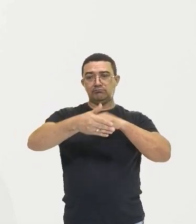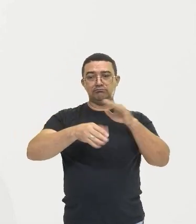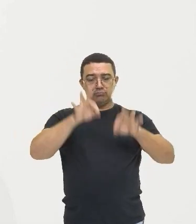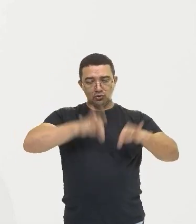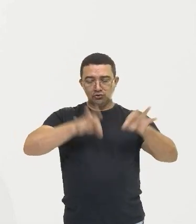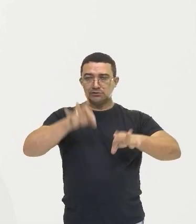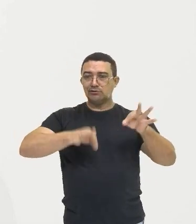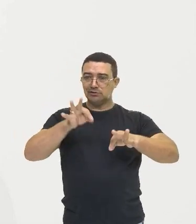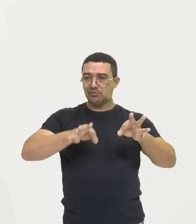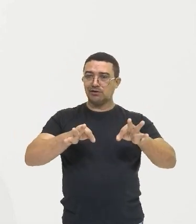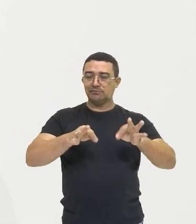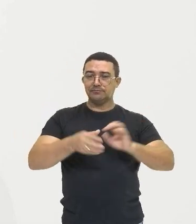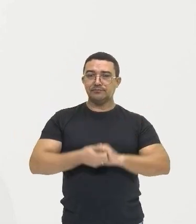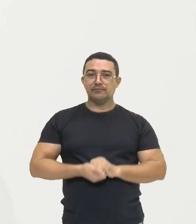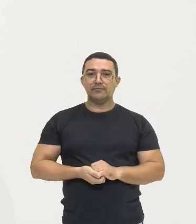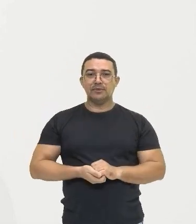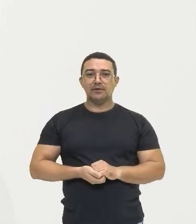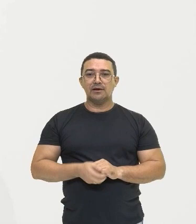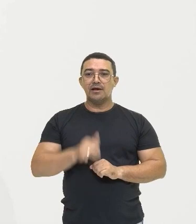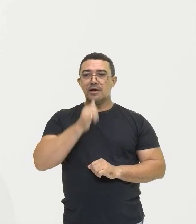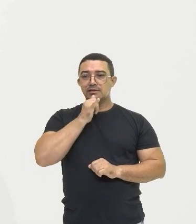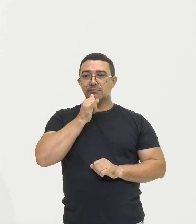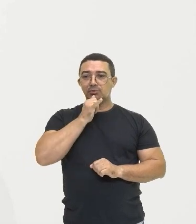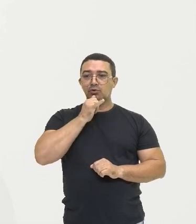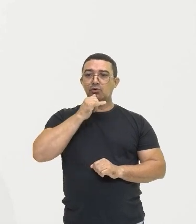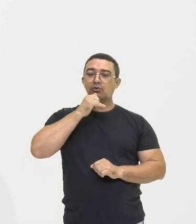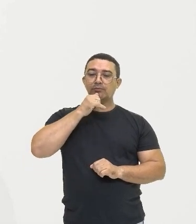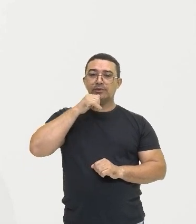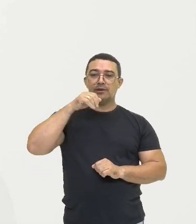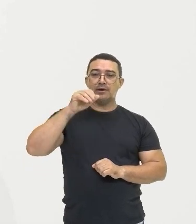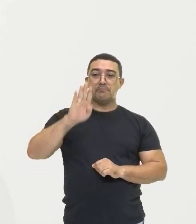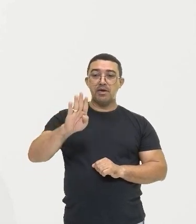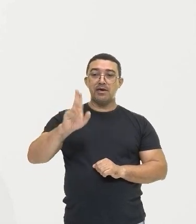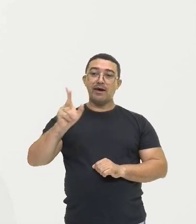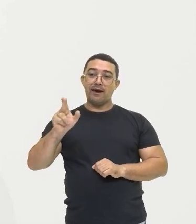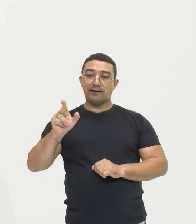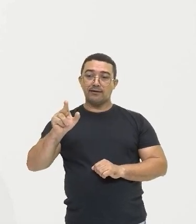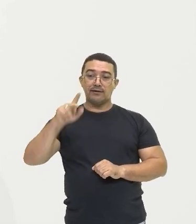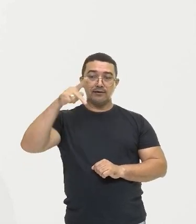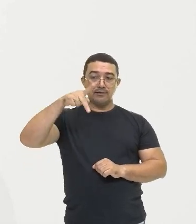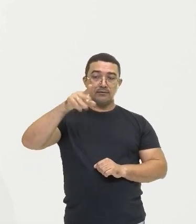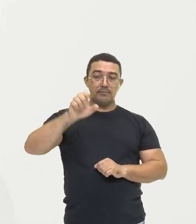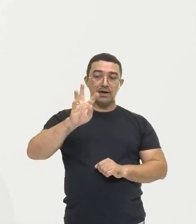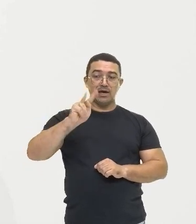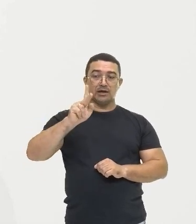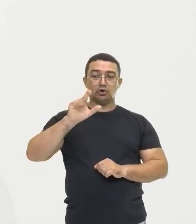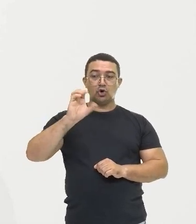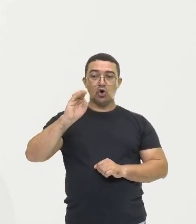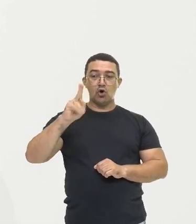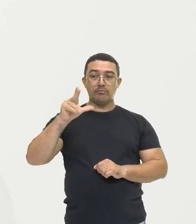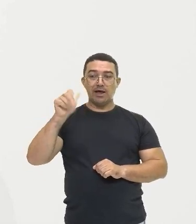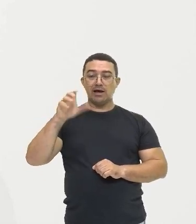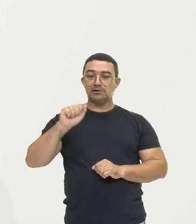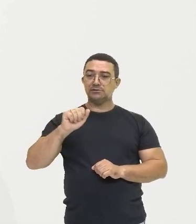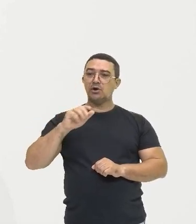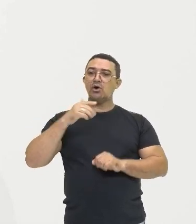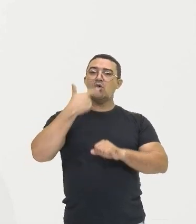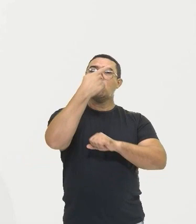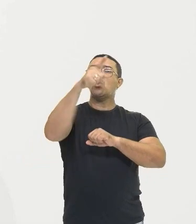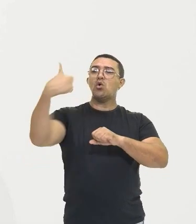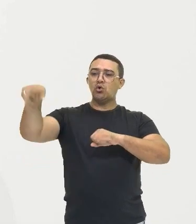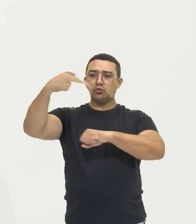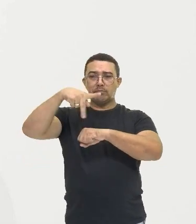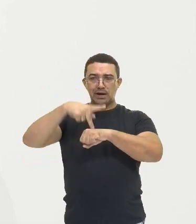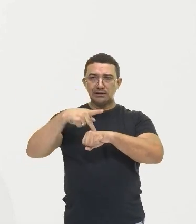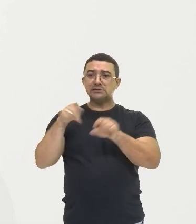exemplo, ao país. Vamos pegar o exemplo da Petrobras. Ela tem filiais espalhadas aí pelo mundo. Tu imaginas que essas filiais espalhadas em